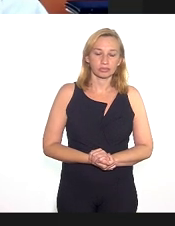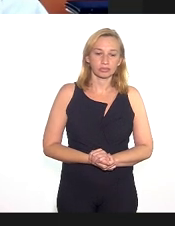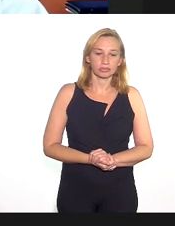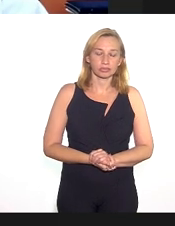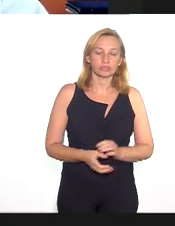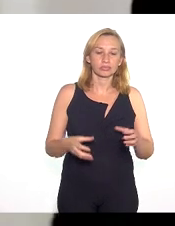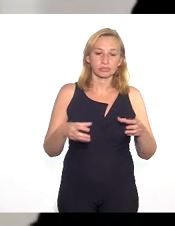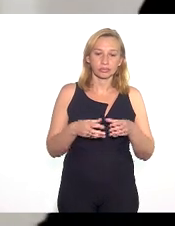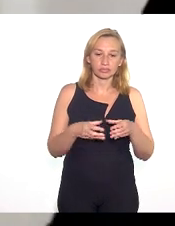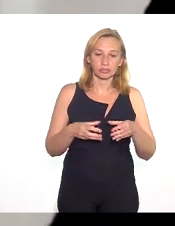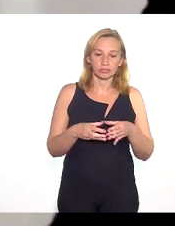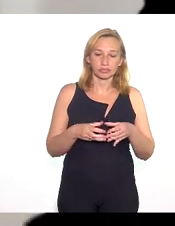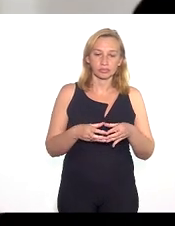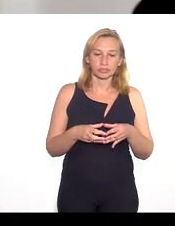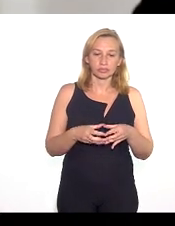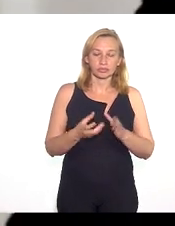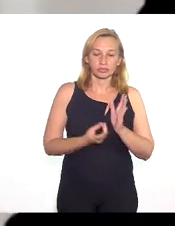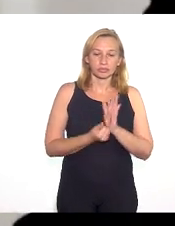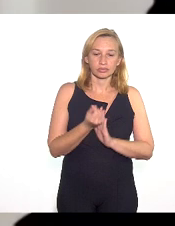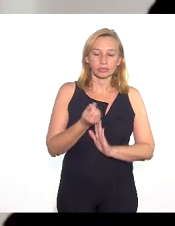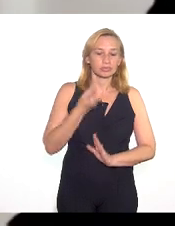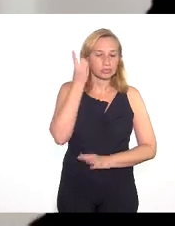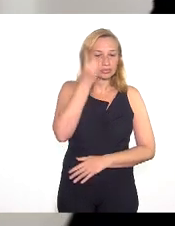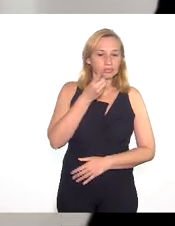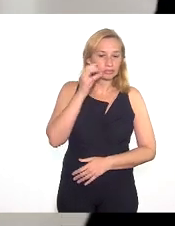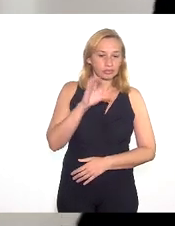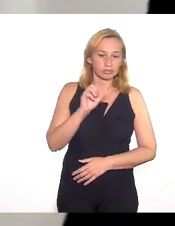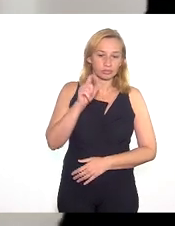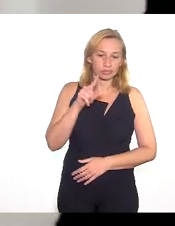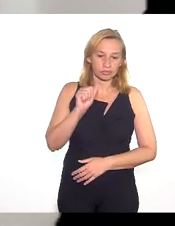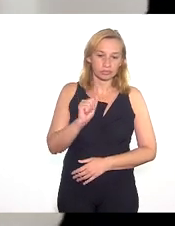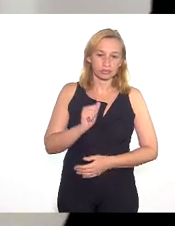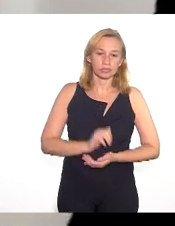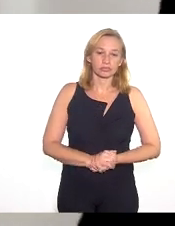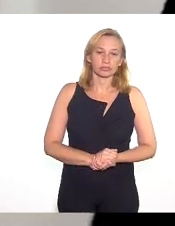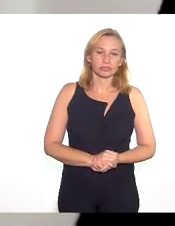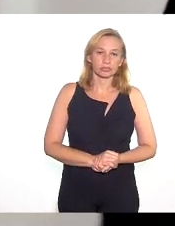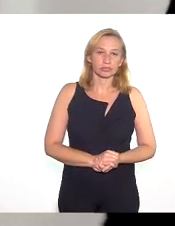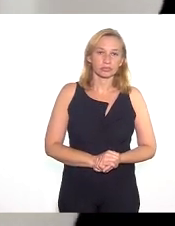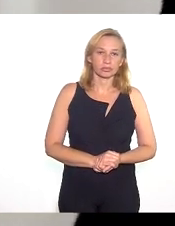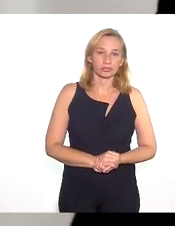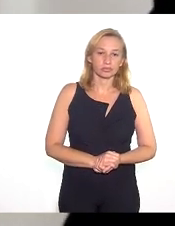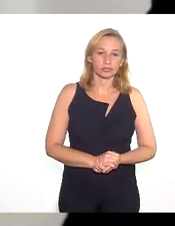Pela Comissão de Orçamento, deputado Márcio Canella.